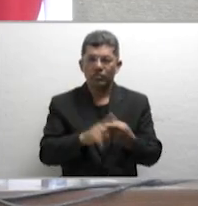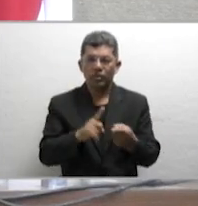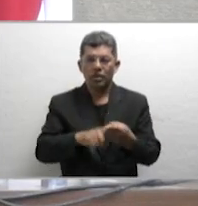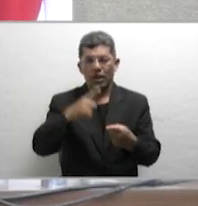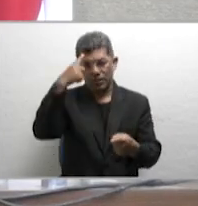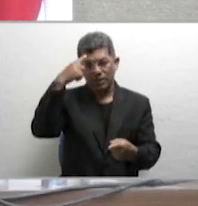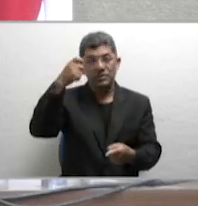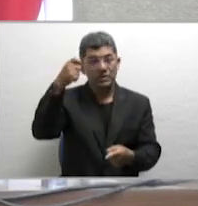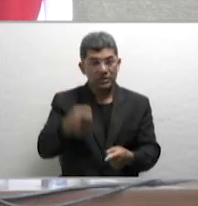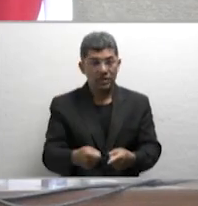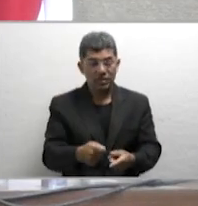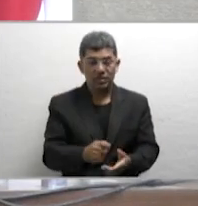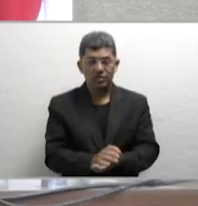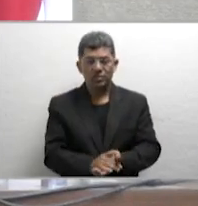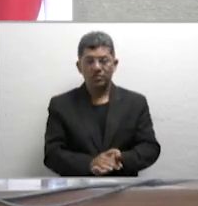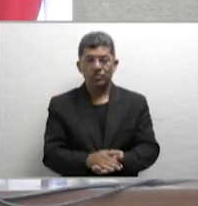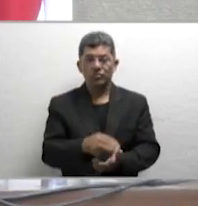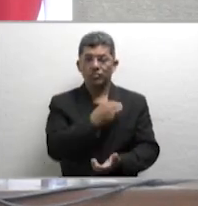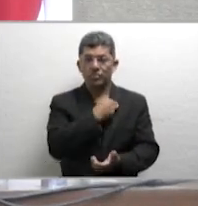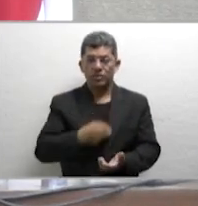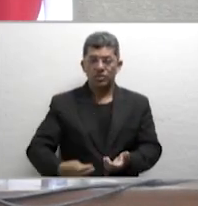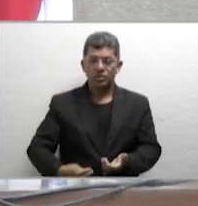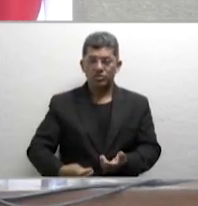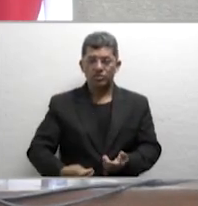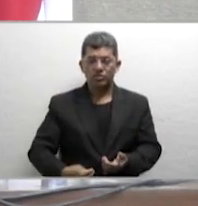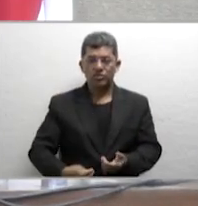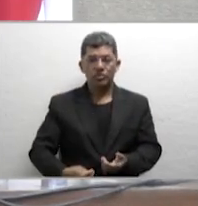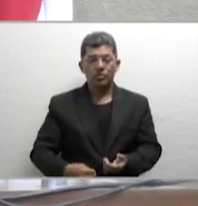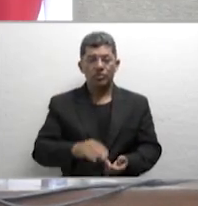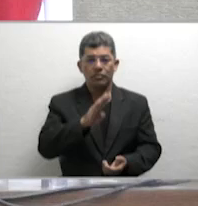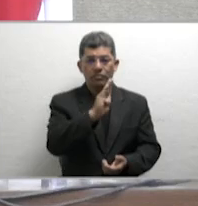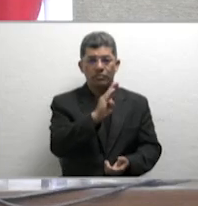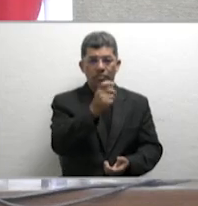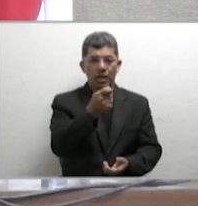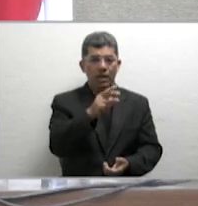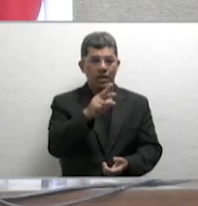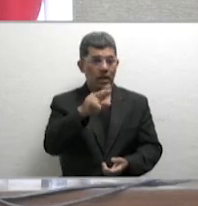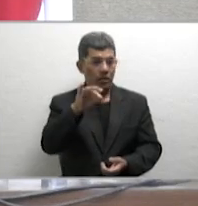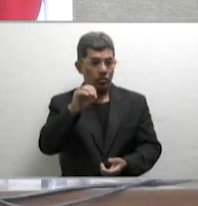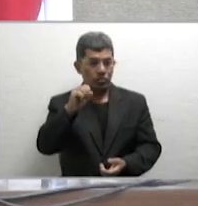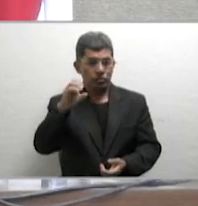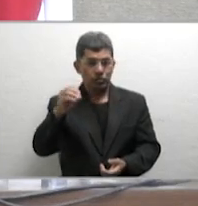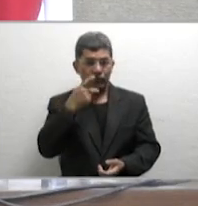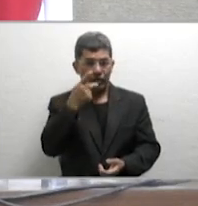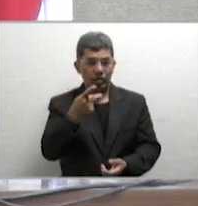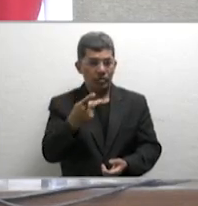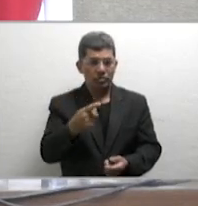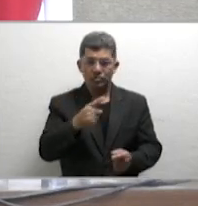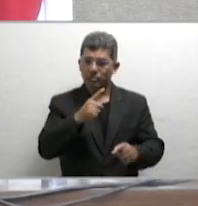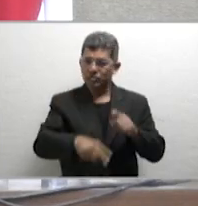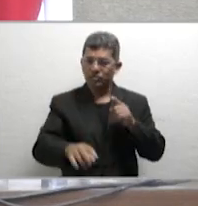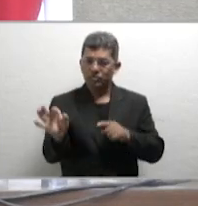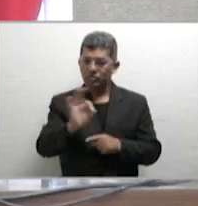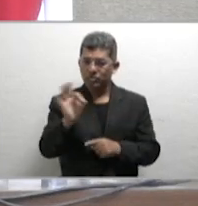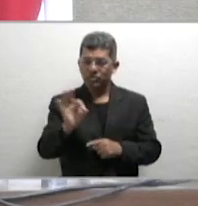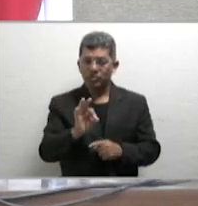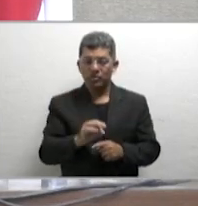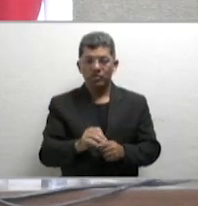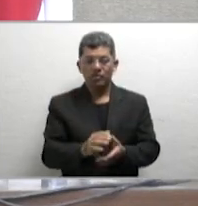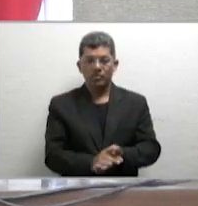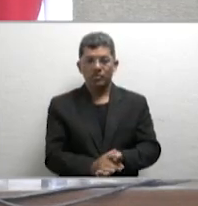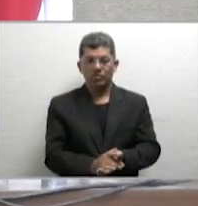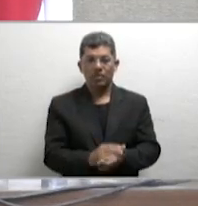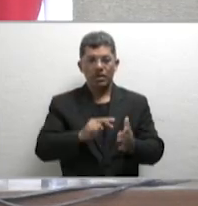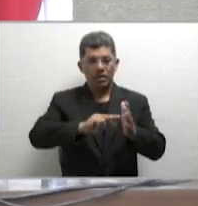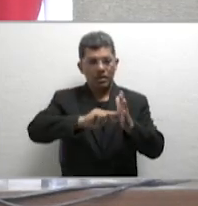decisão monocrática do ministro Barroso na ADI 7225 não trata da instalação do SMC, ela versa